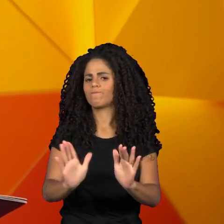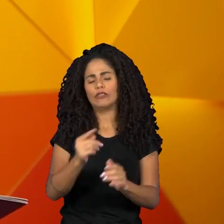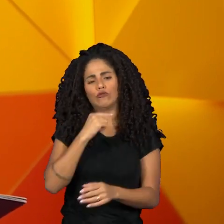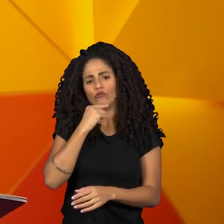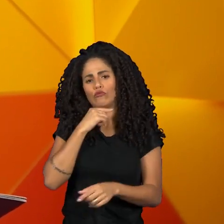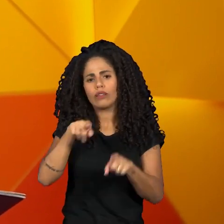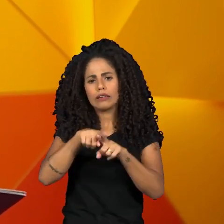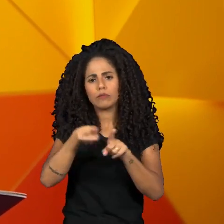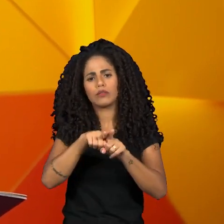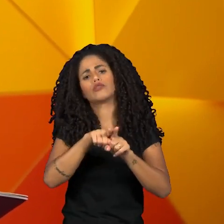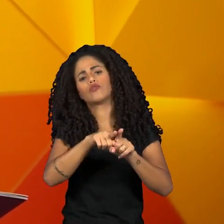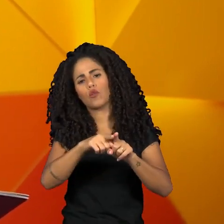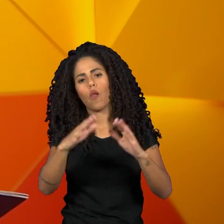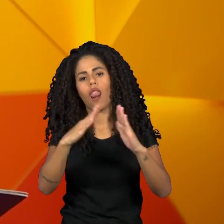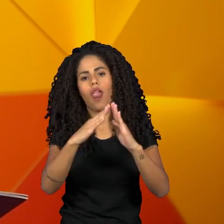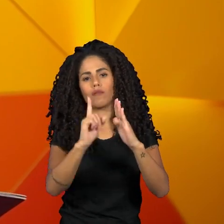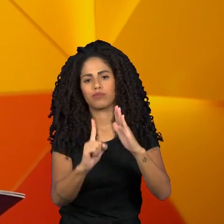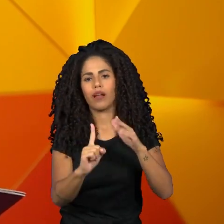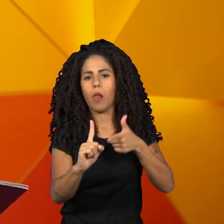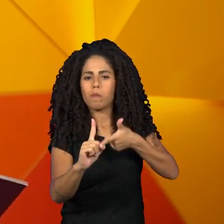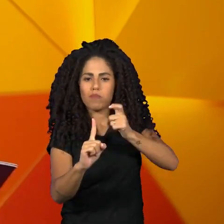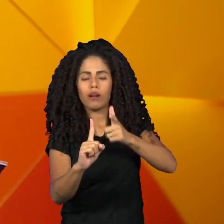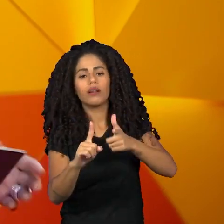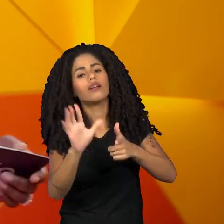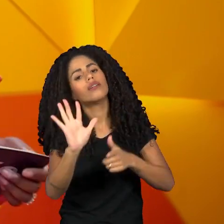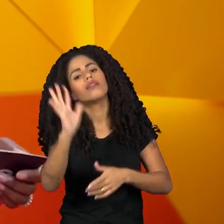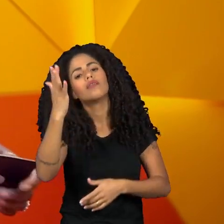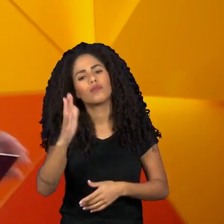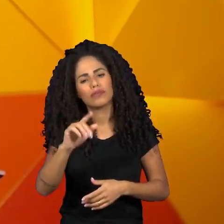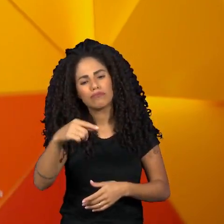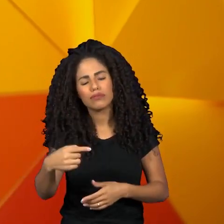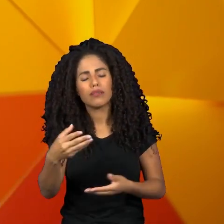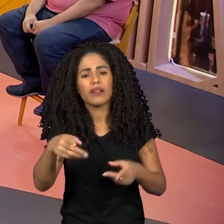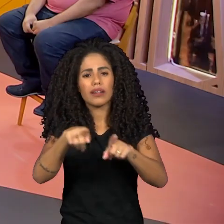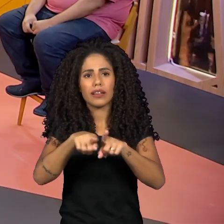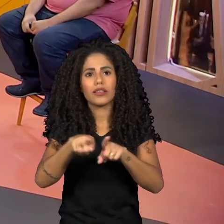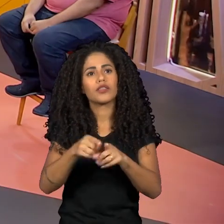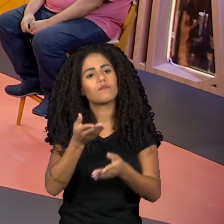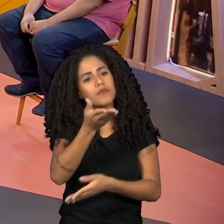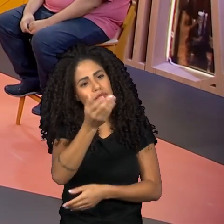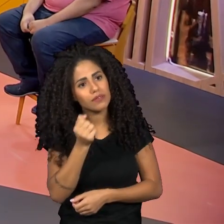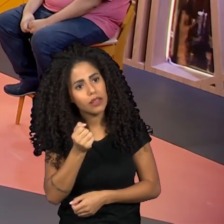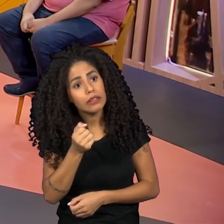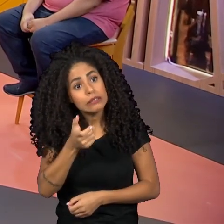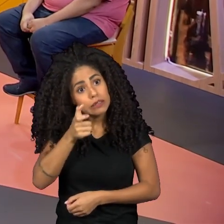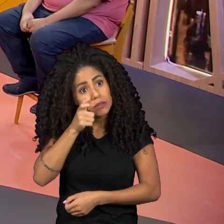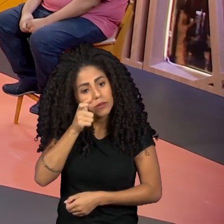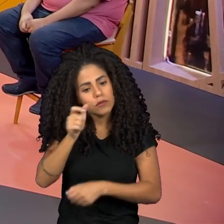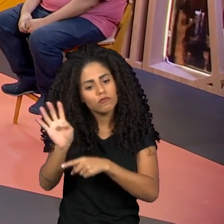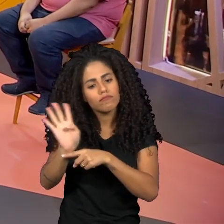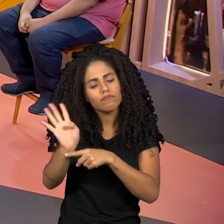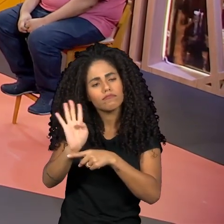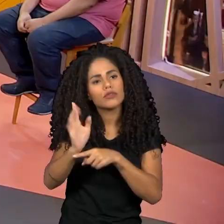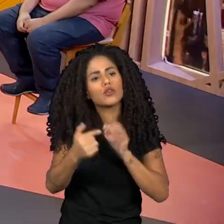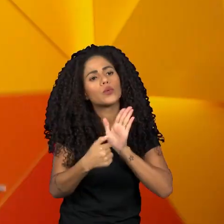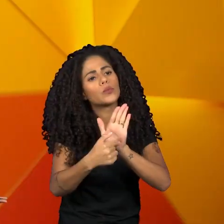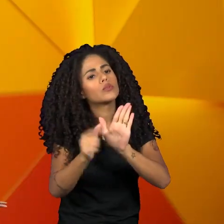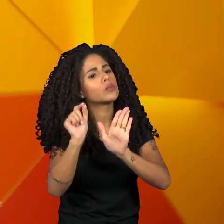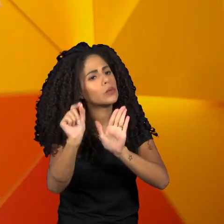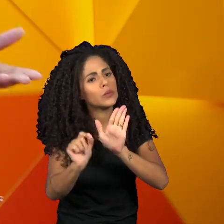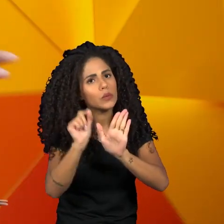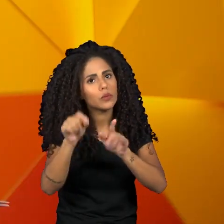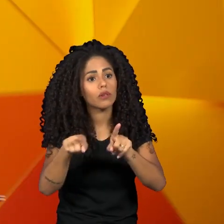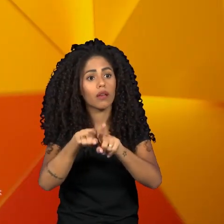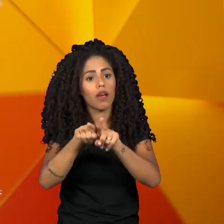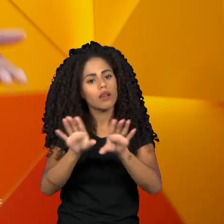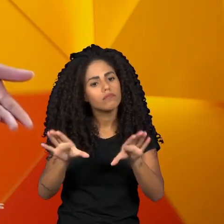assassinada violentamente a mãe Bernadette. Juninho, Cássia, essa reportagem ela vem para mostrar para a gente que os